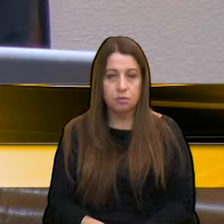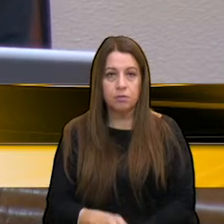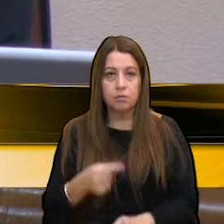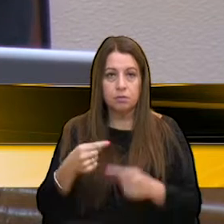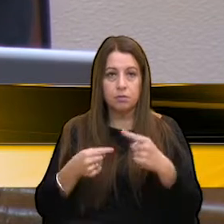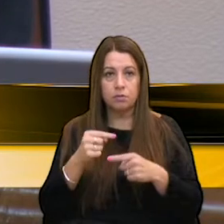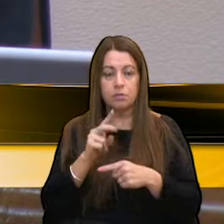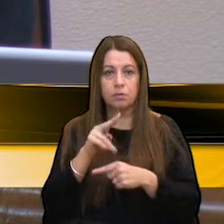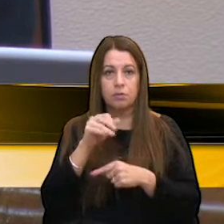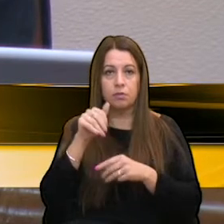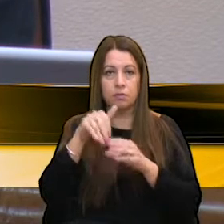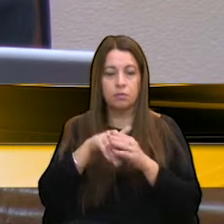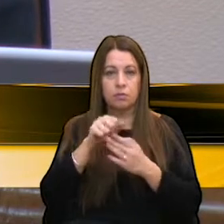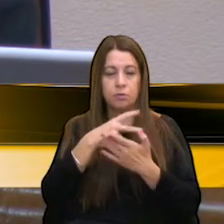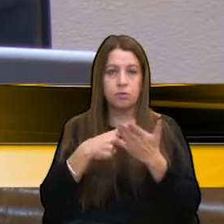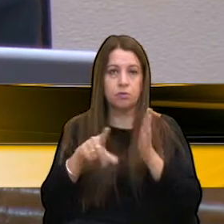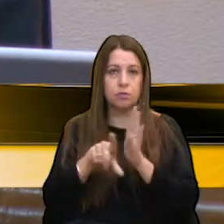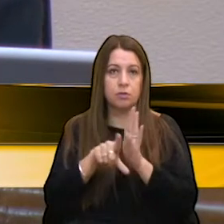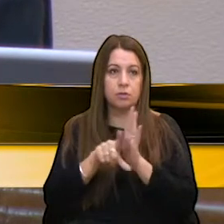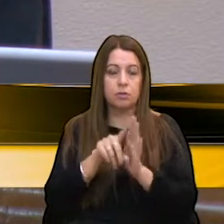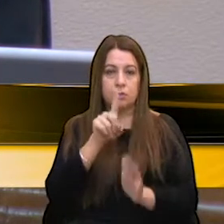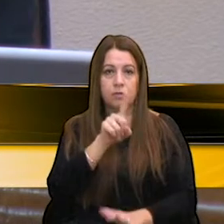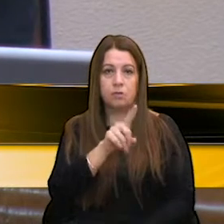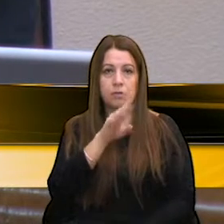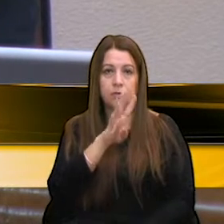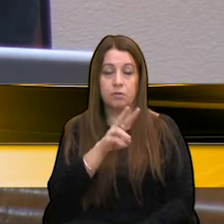Em discussão única e votação, o projeto de lei número